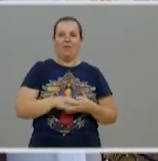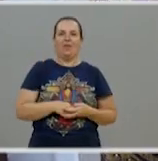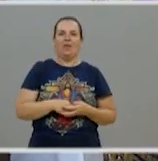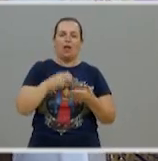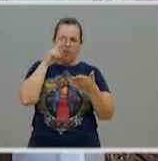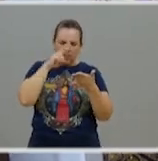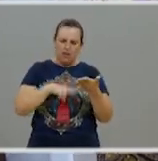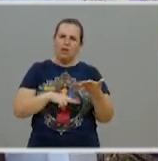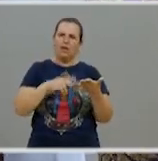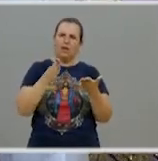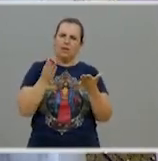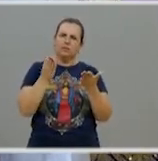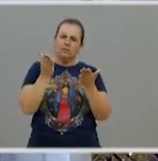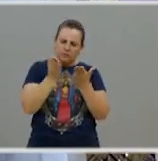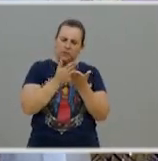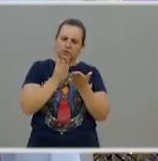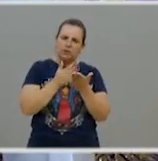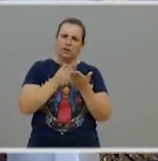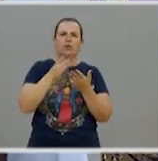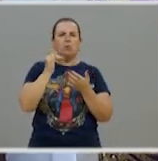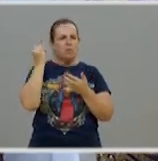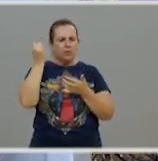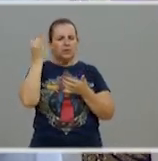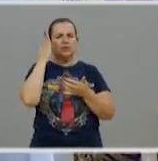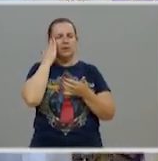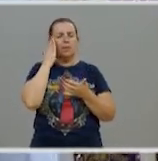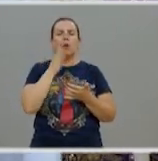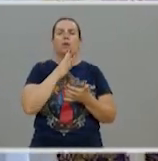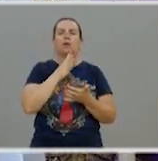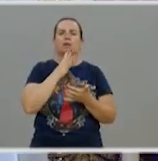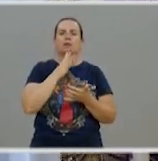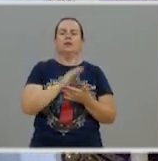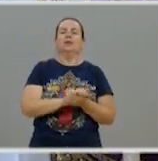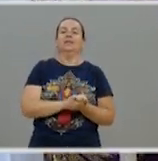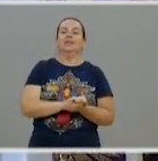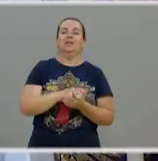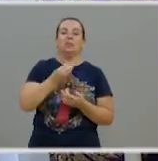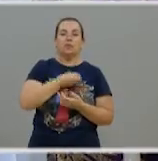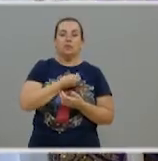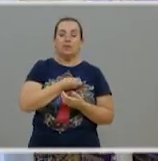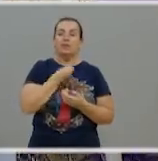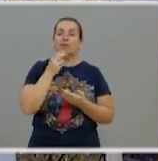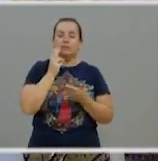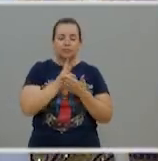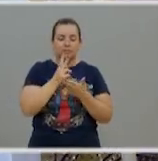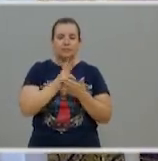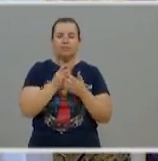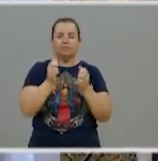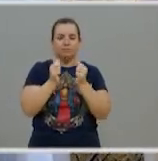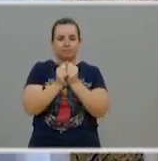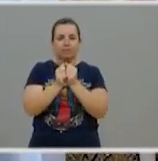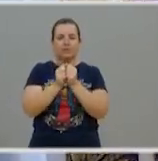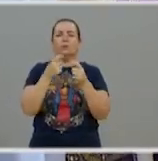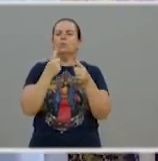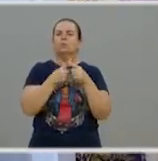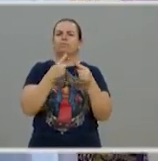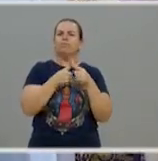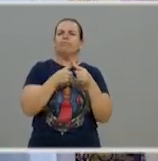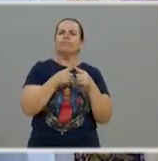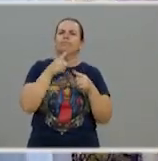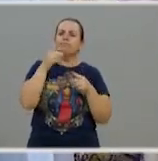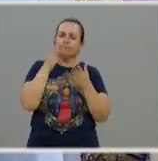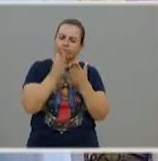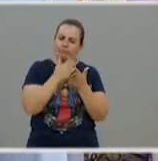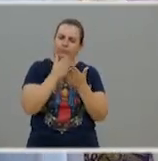estude, e vamos viver esses dias a vida inteira como uma batalha. A cruz sagrada seja